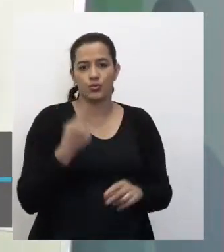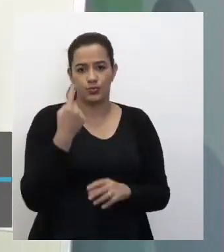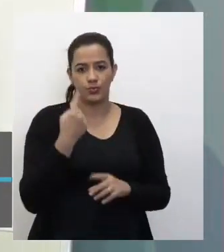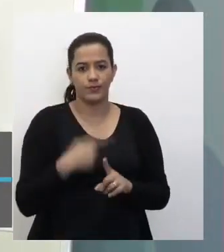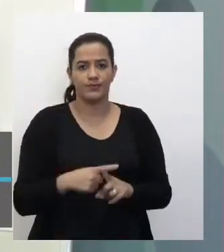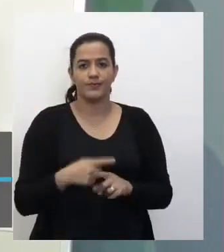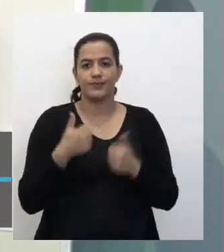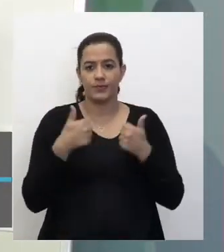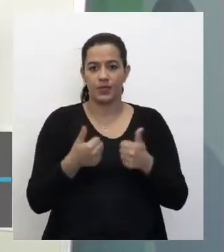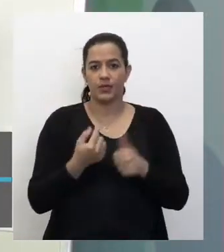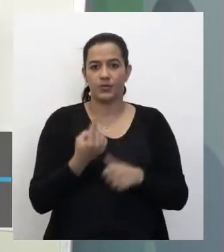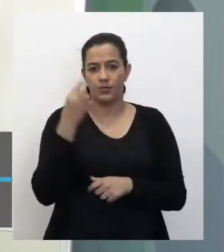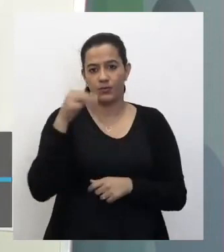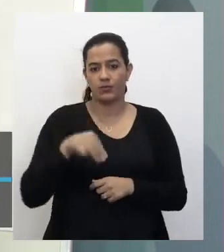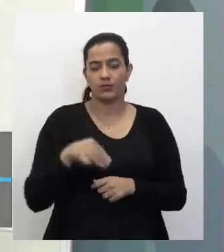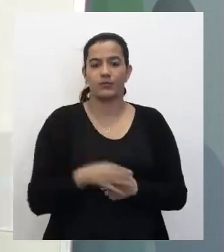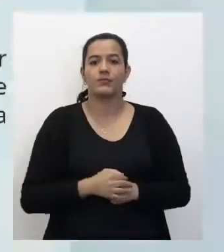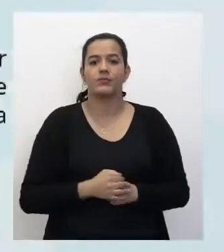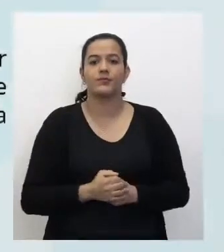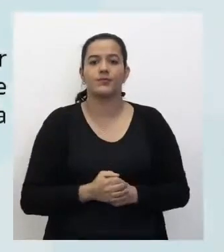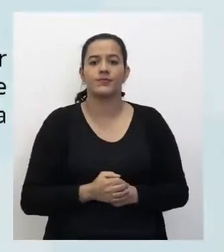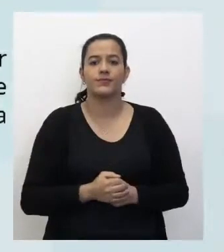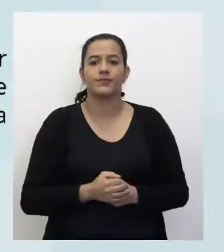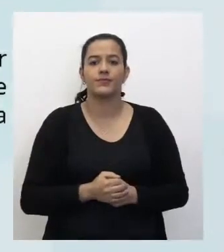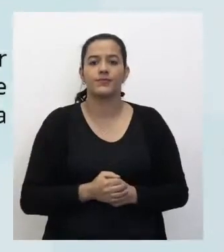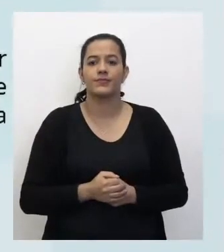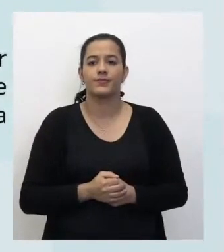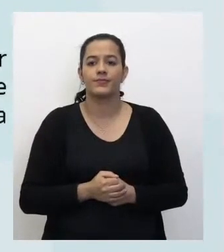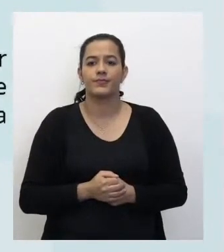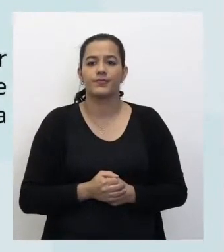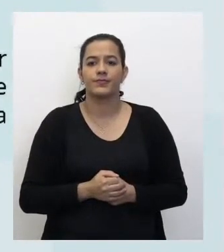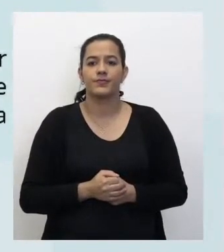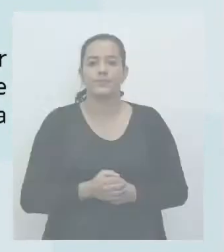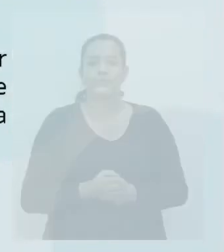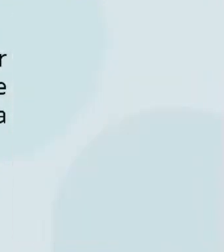Go! 1 minute, have fun. Divirtam-se lá no chat.